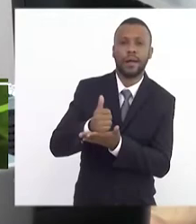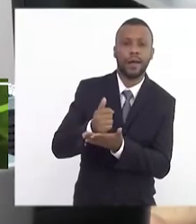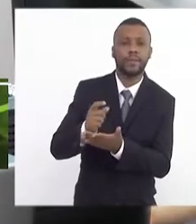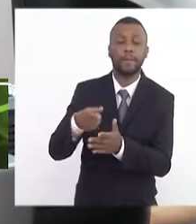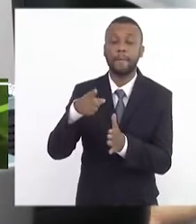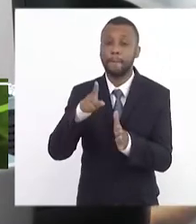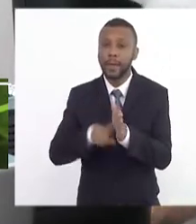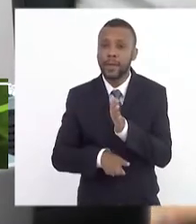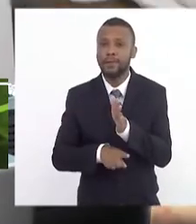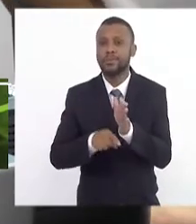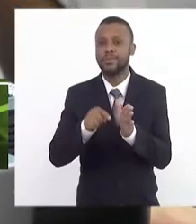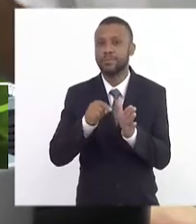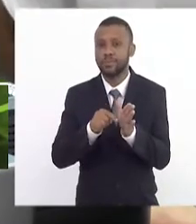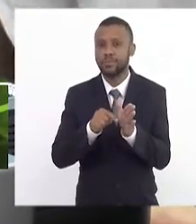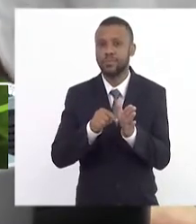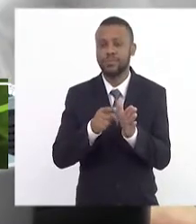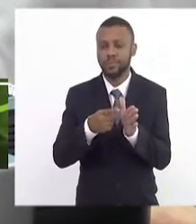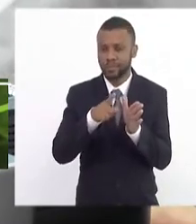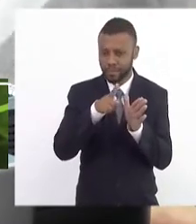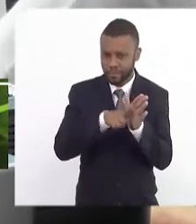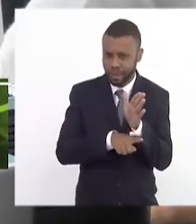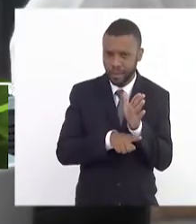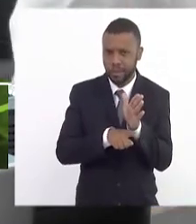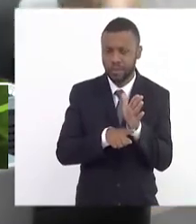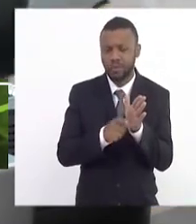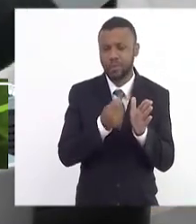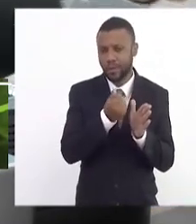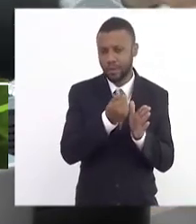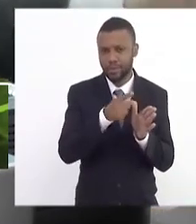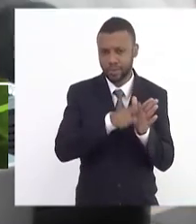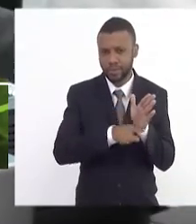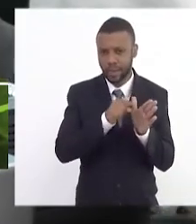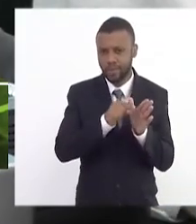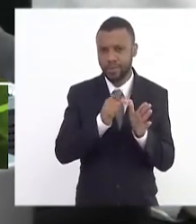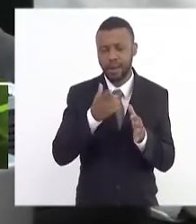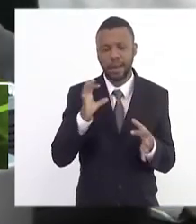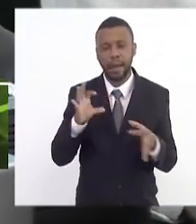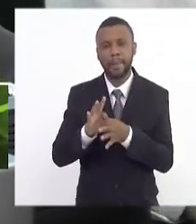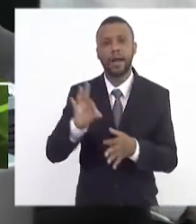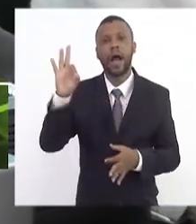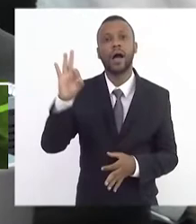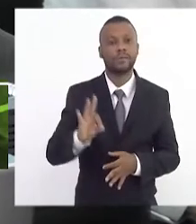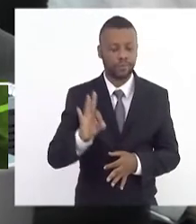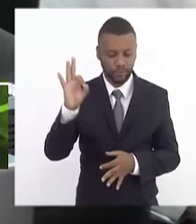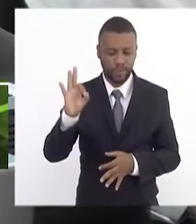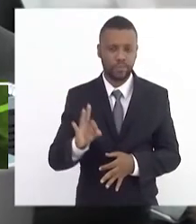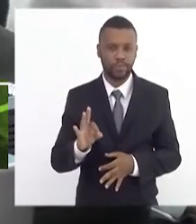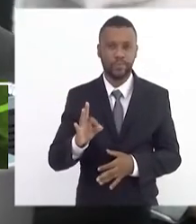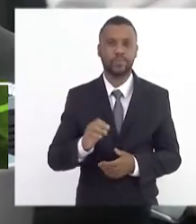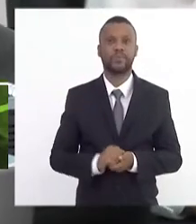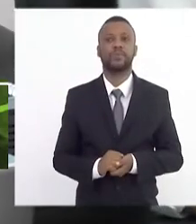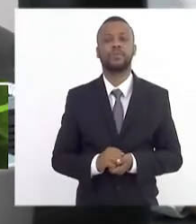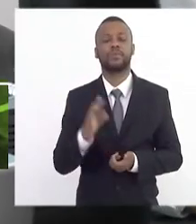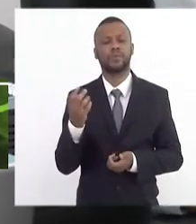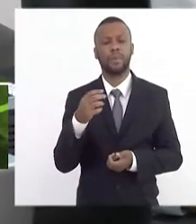a alíquota. E em 22, já previamente, a arrecadação de ROE de